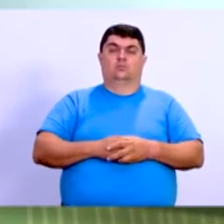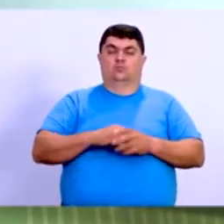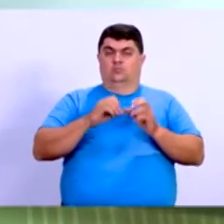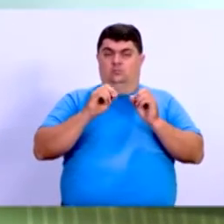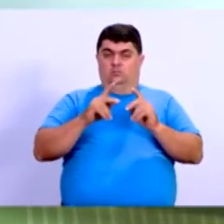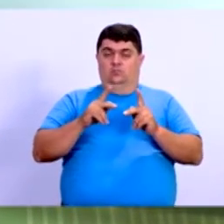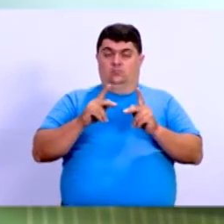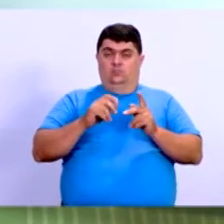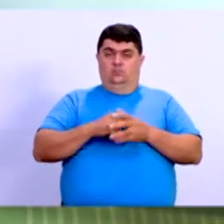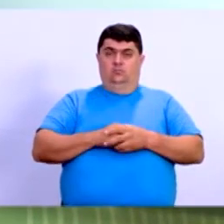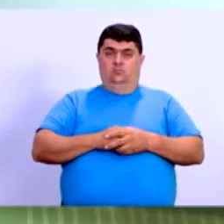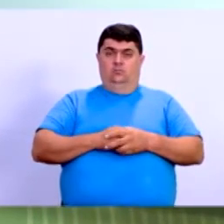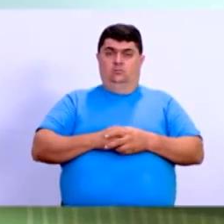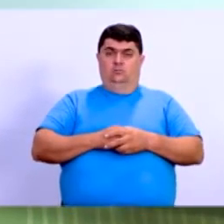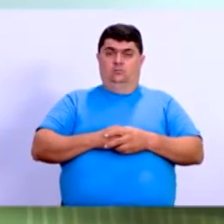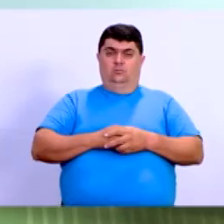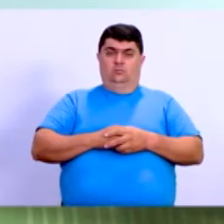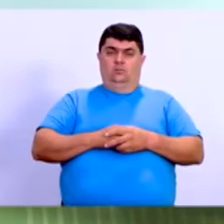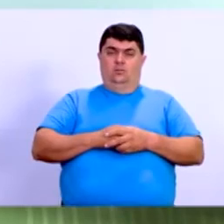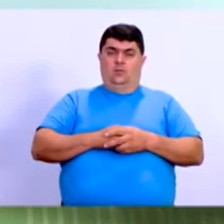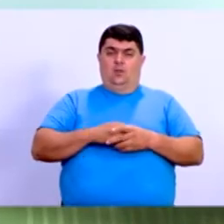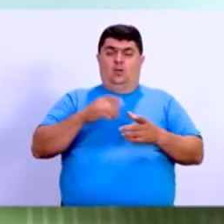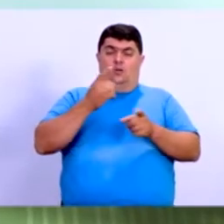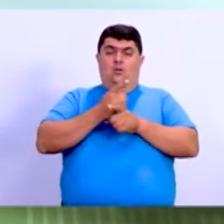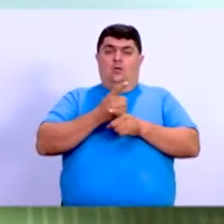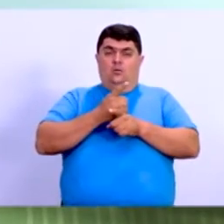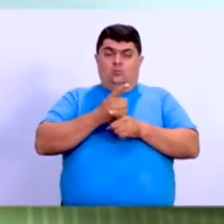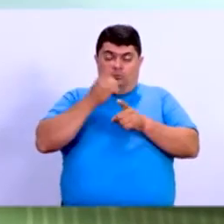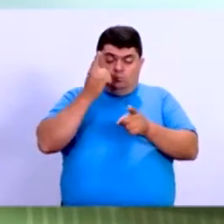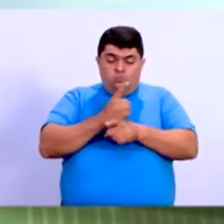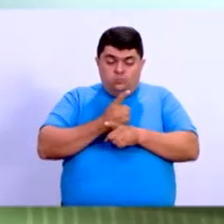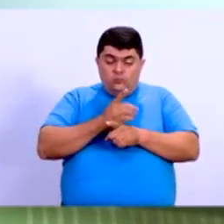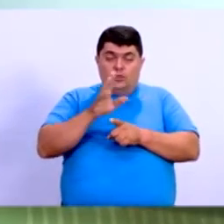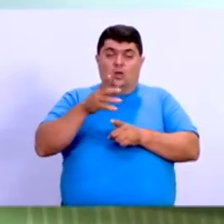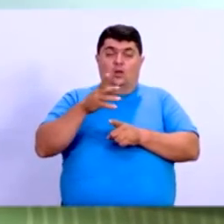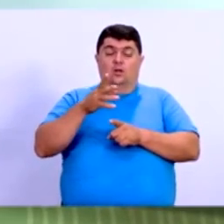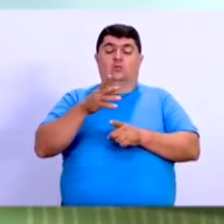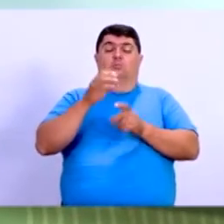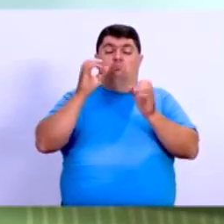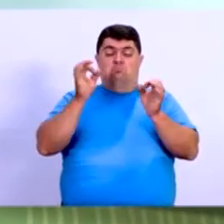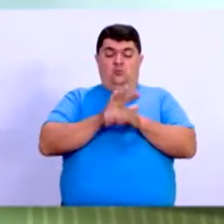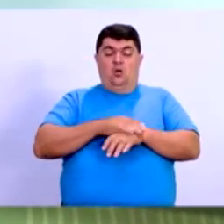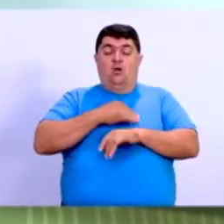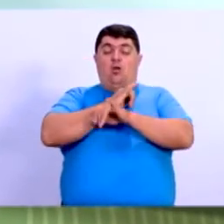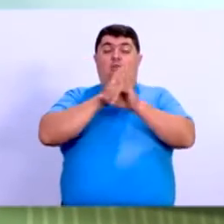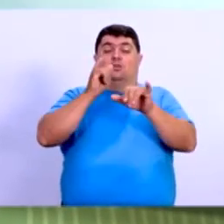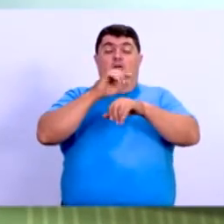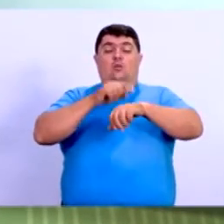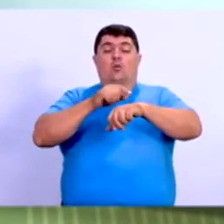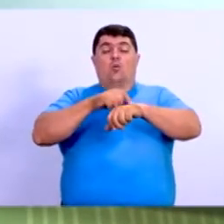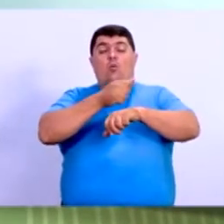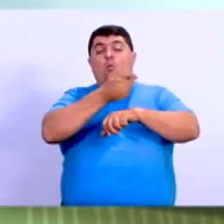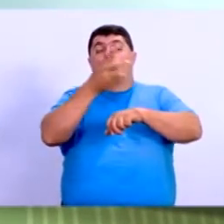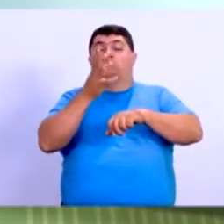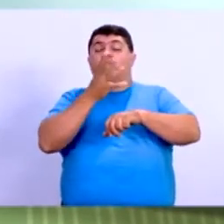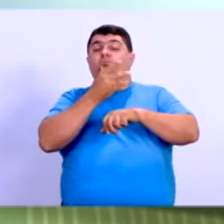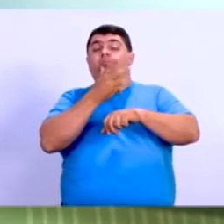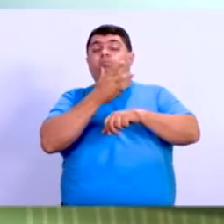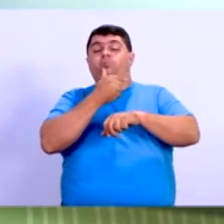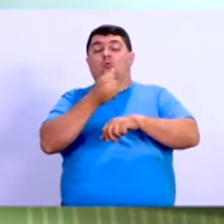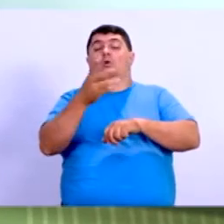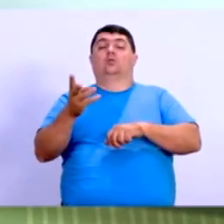certo? Identificou, tem que falar para o cliente o quê? Quanto tempo você vai levar para desenvolver esse